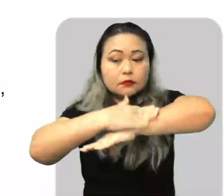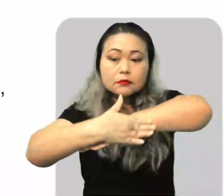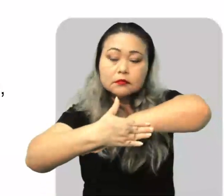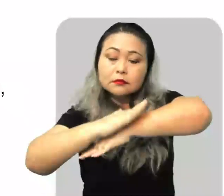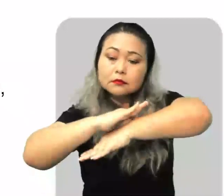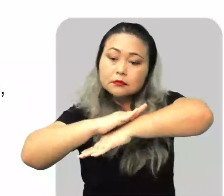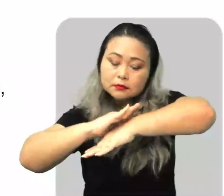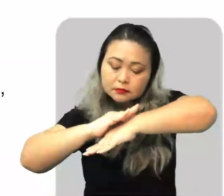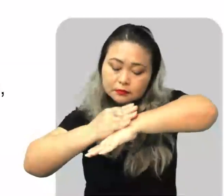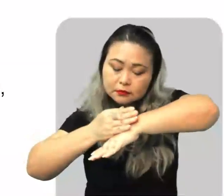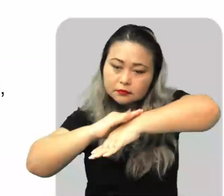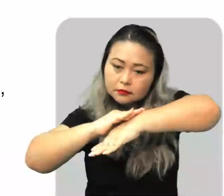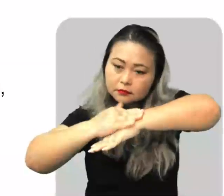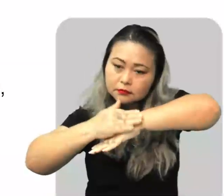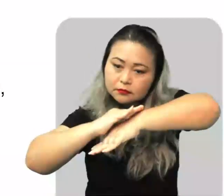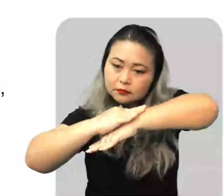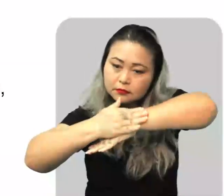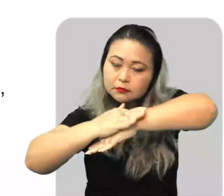por escamas,